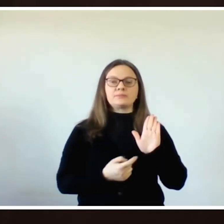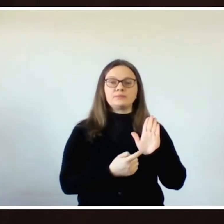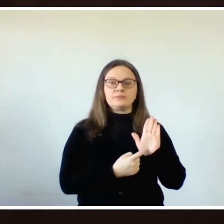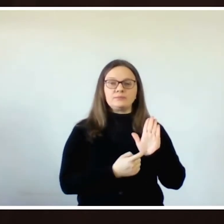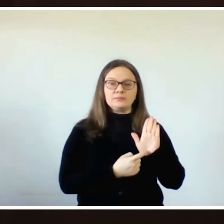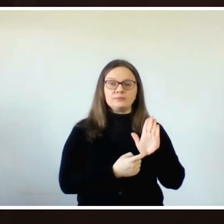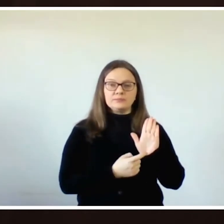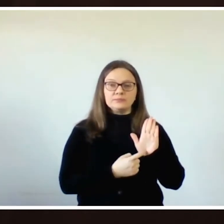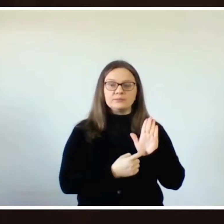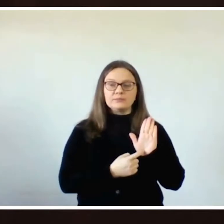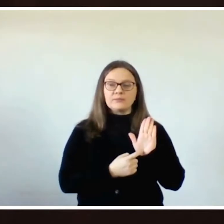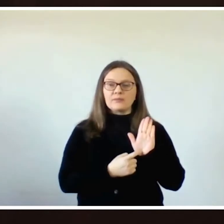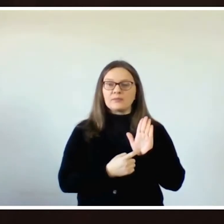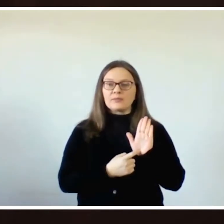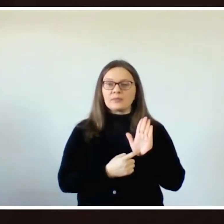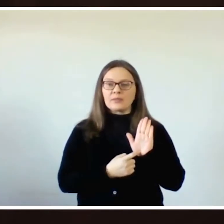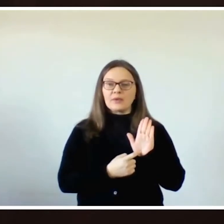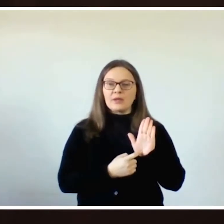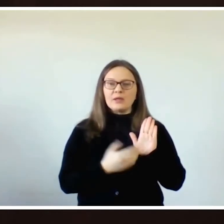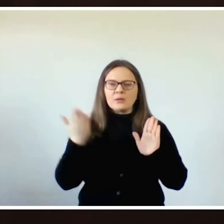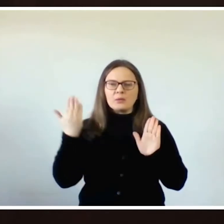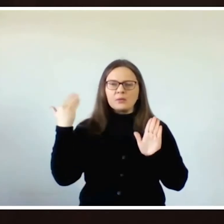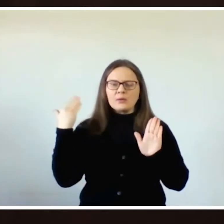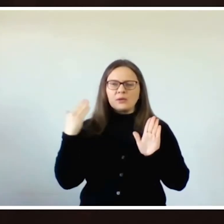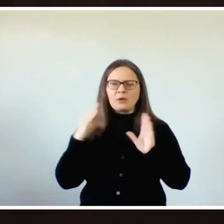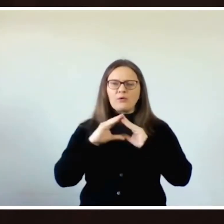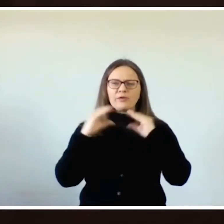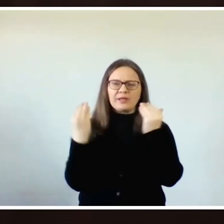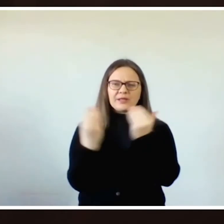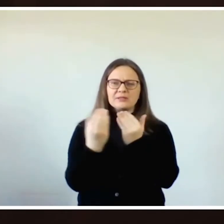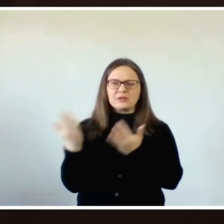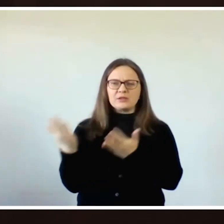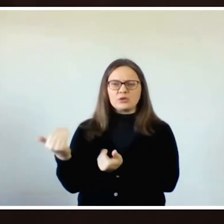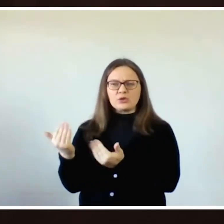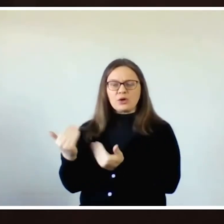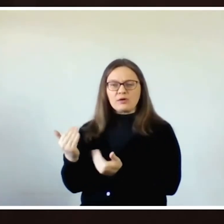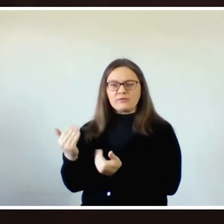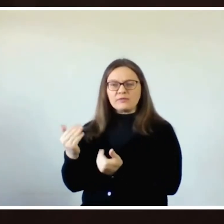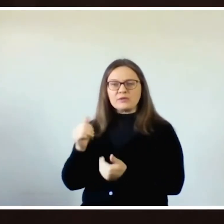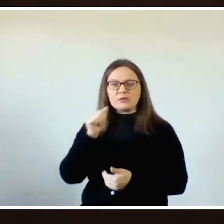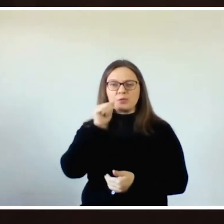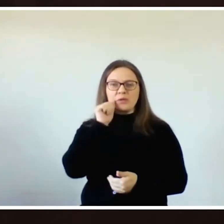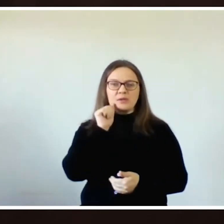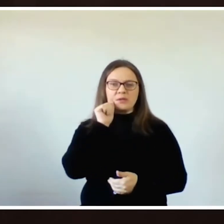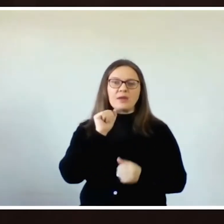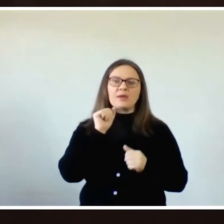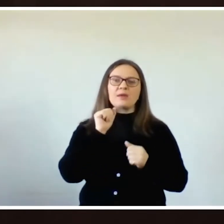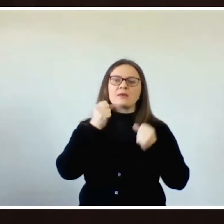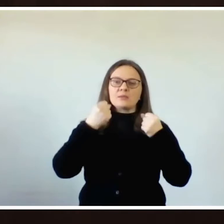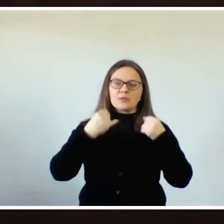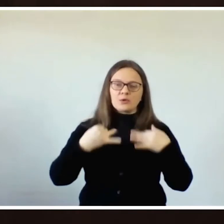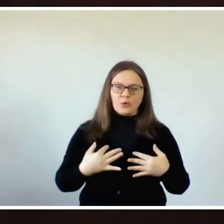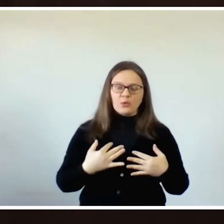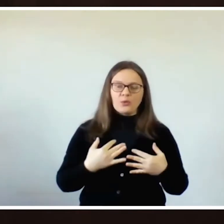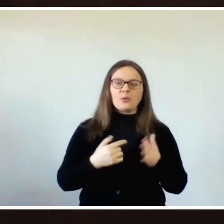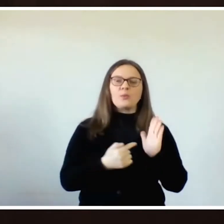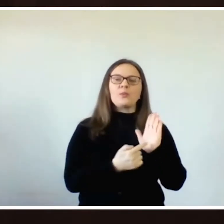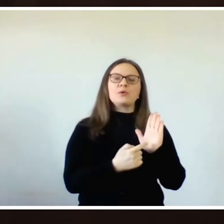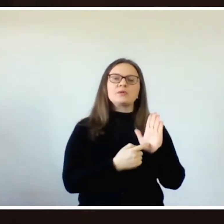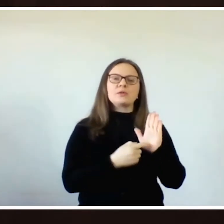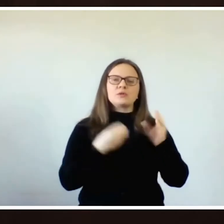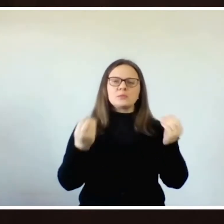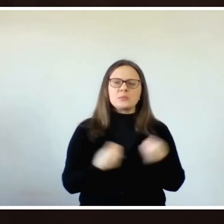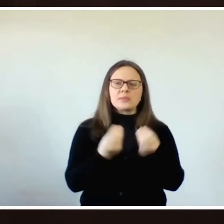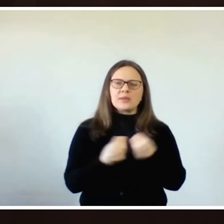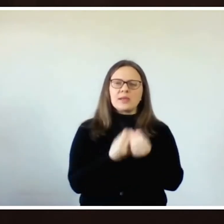sua mensagem da conferência de jovens, né, Marcos 16, ali começa a mostrar esses milagres já